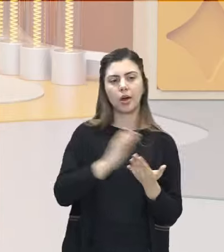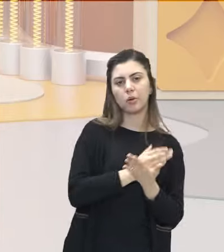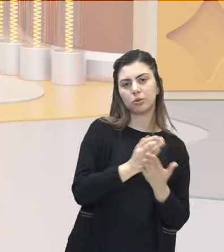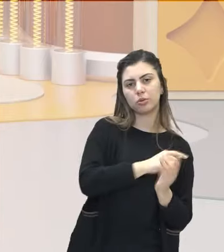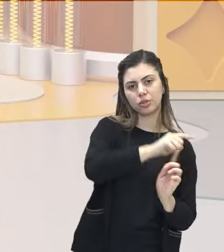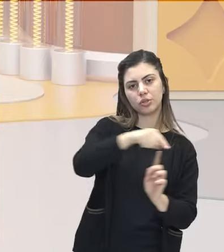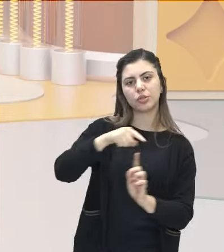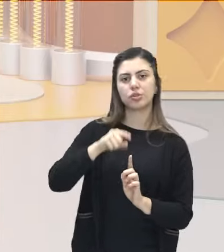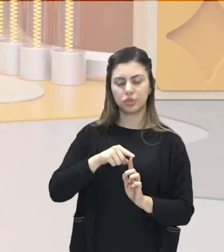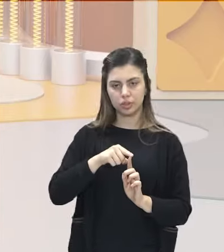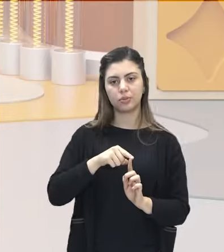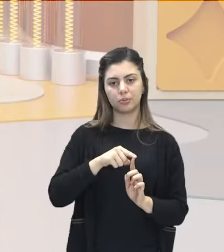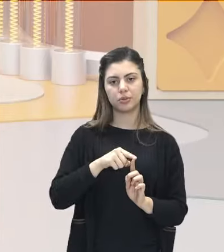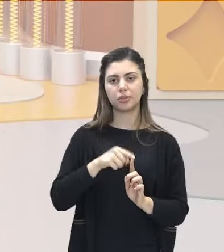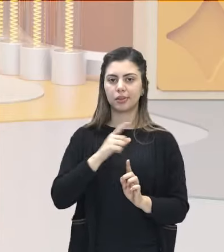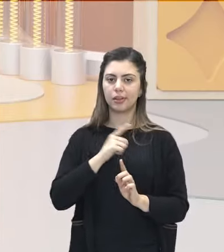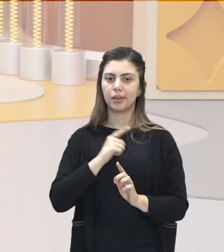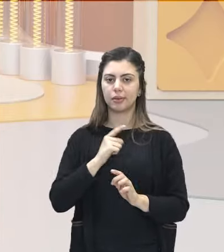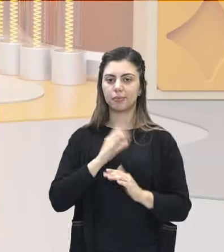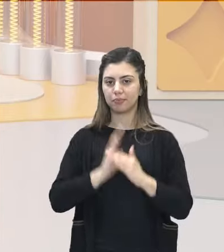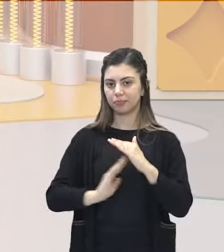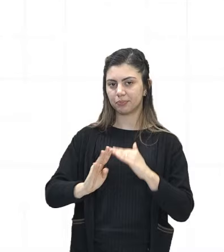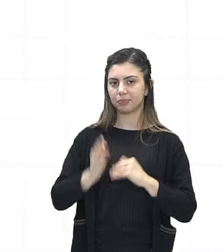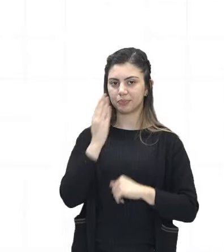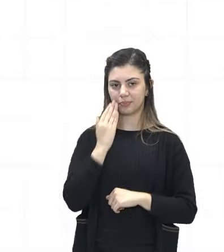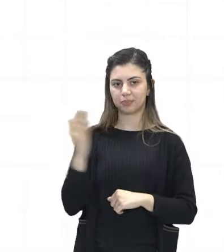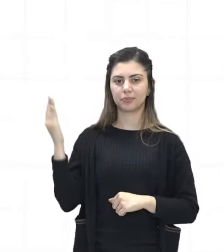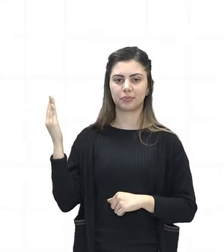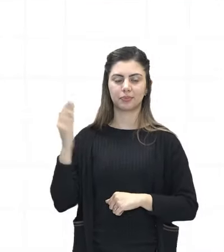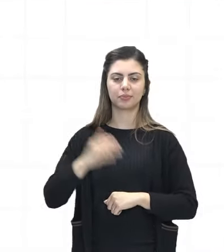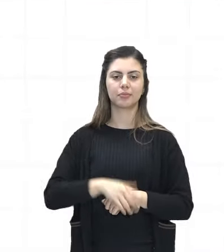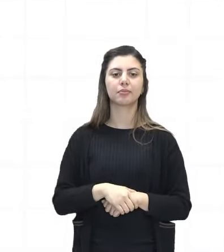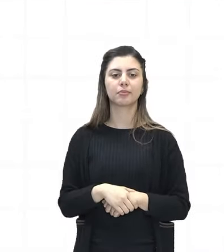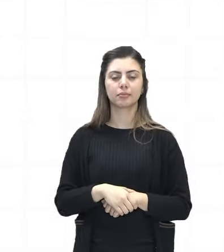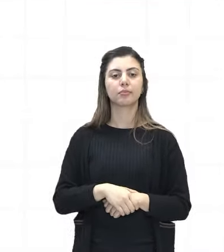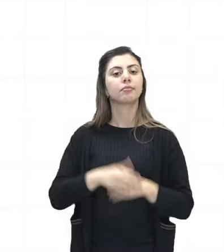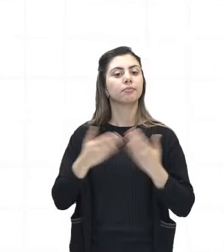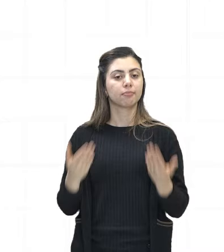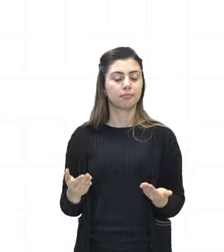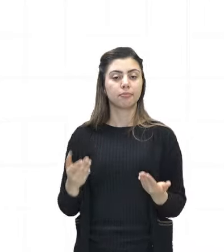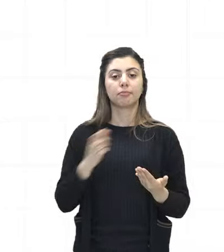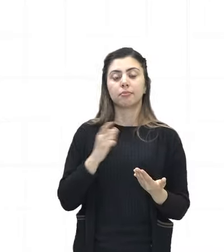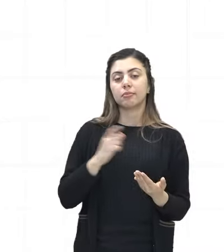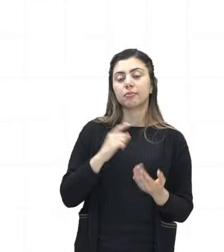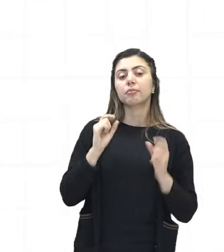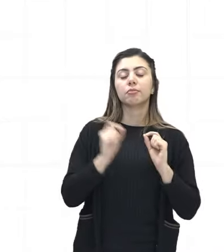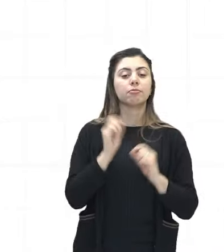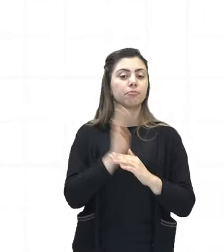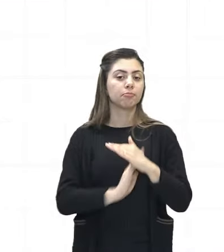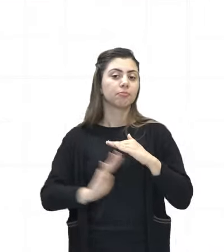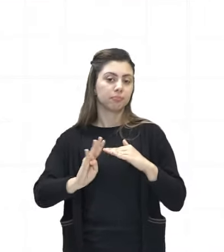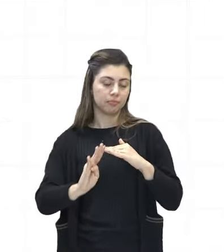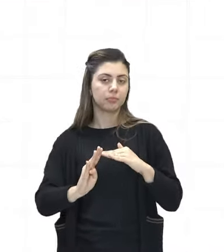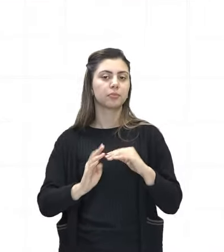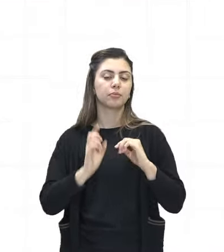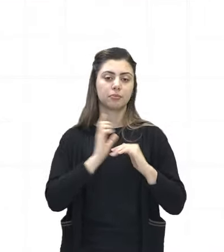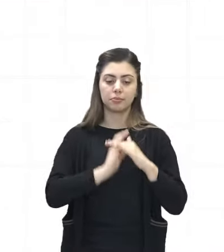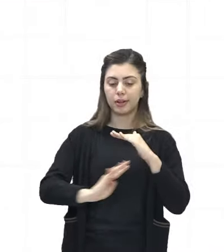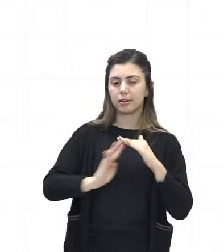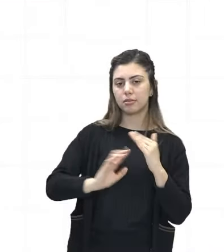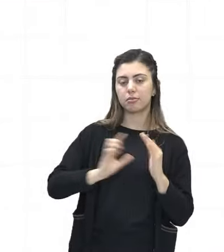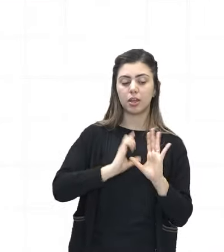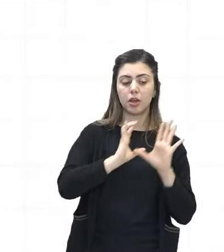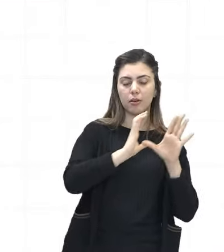migração existentes acompanhem comigo Olha só as migrações elas adotam perdão diferentes